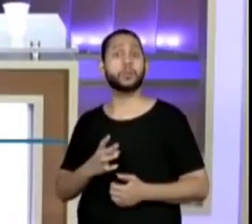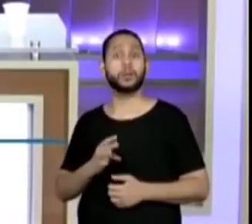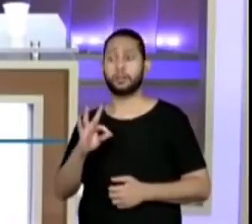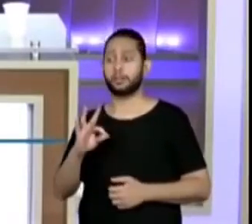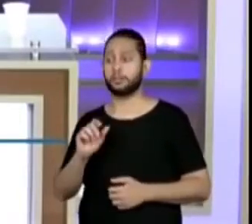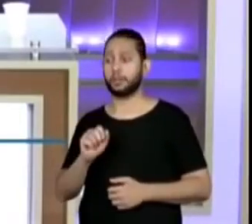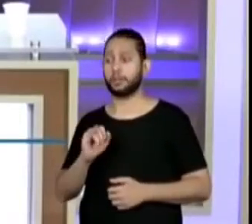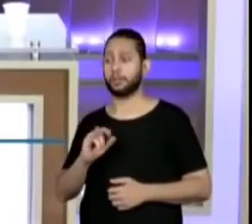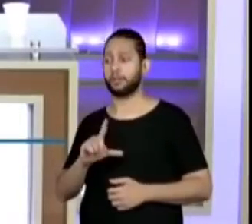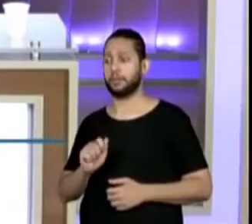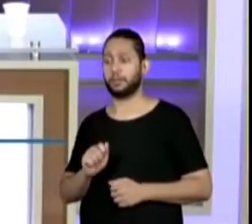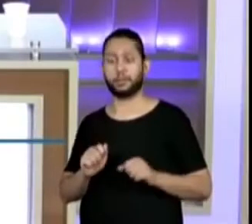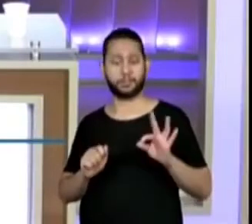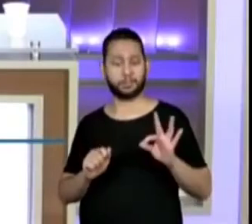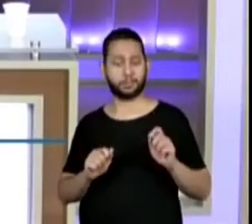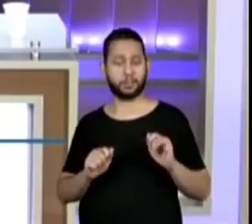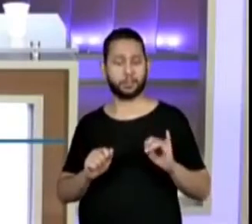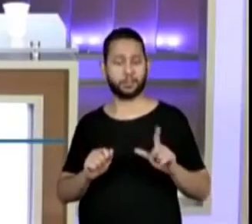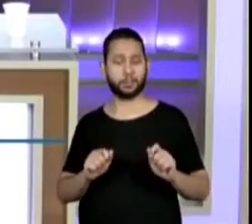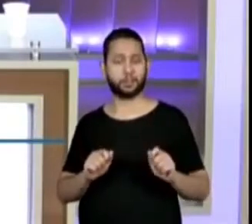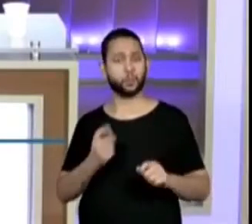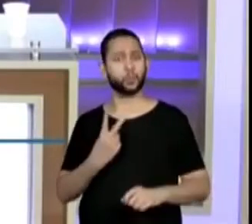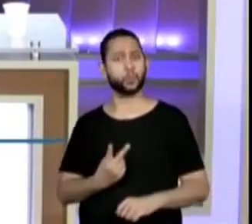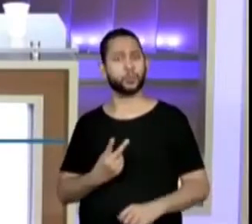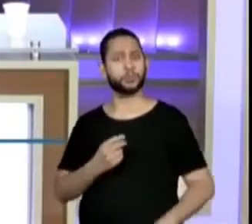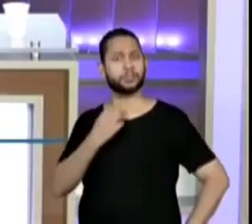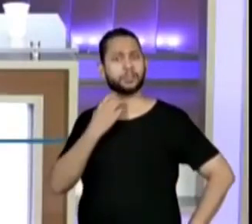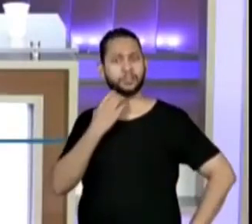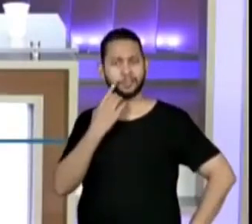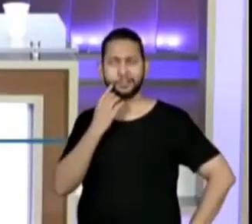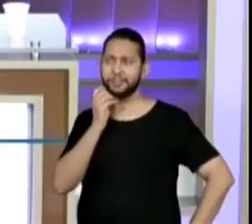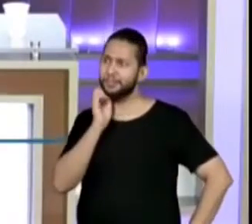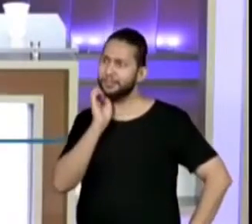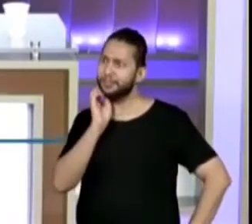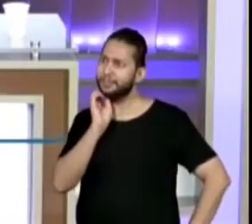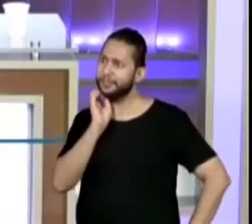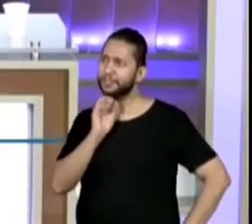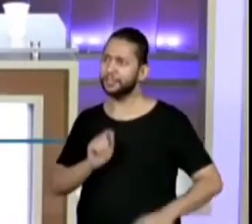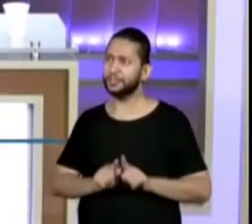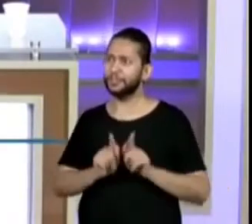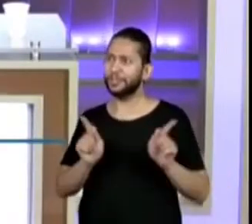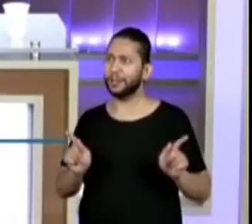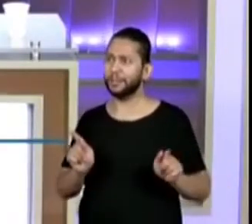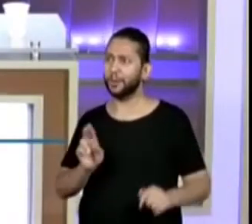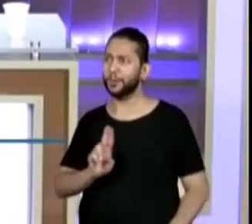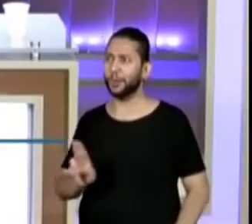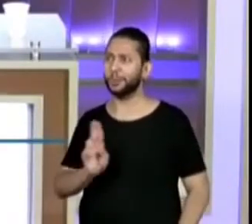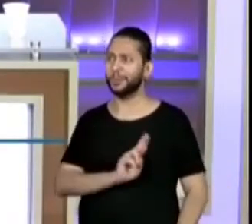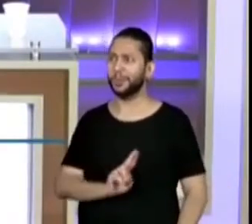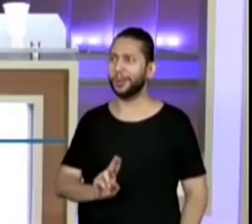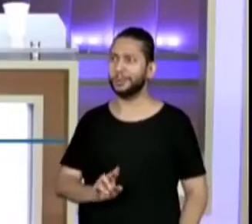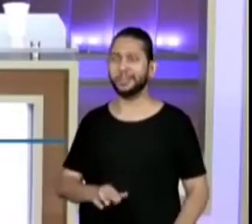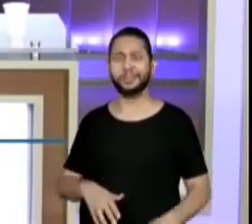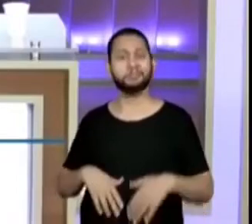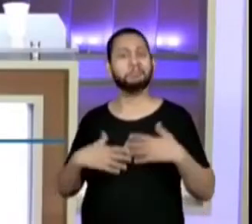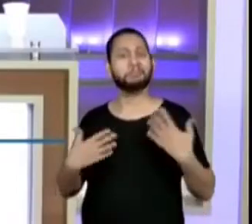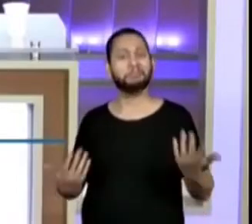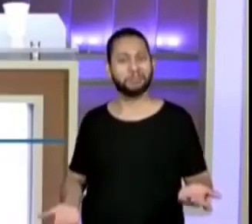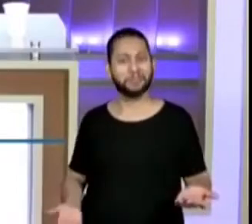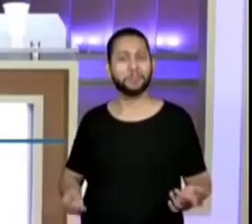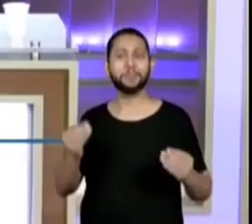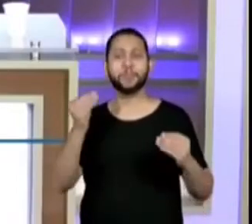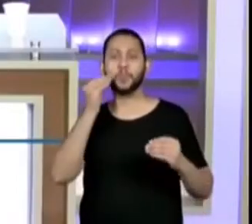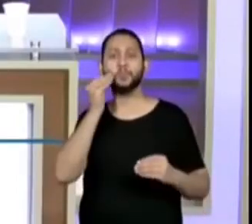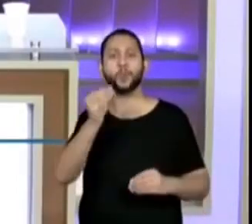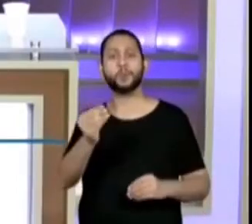Taylas? Olha! Ah, não. É, duas Taylas. Será que são gêmeas? Homônimas? Coincidiu? Um beijo para vocês,